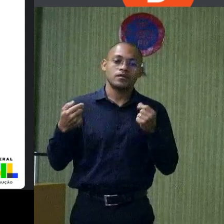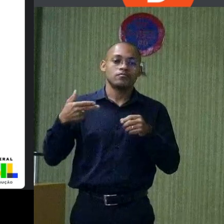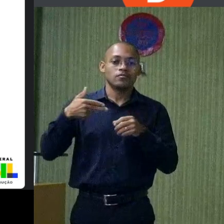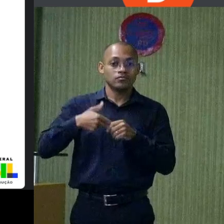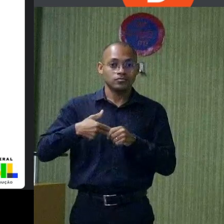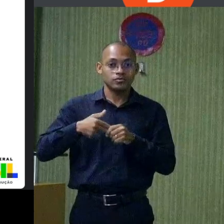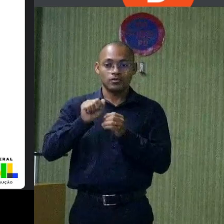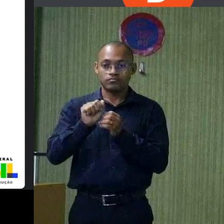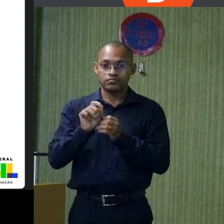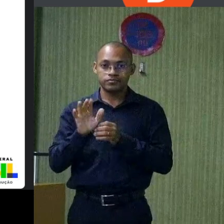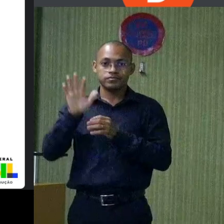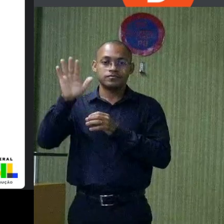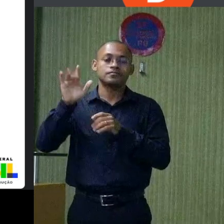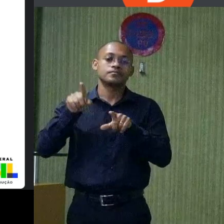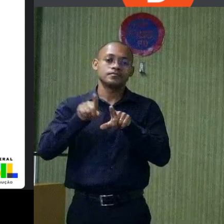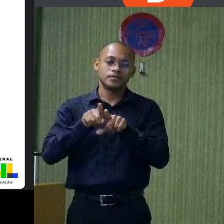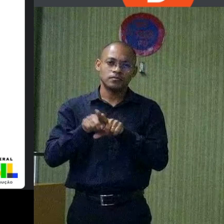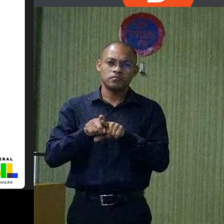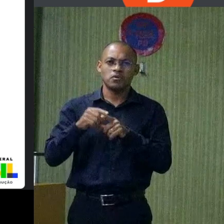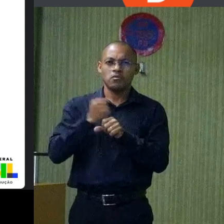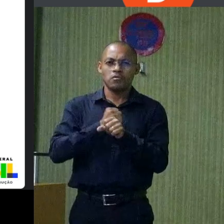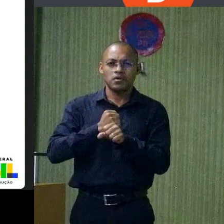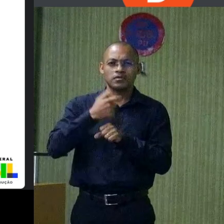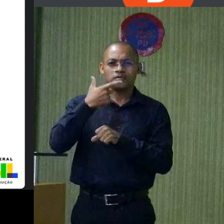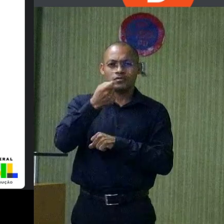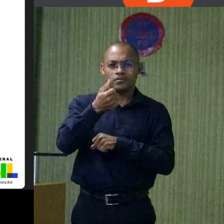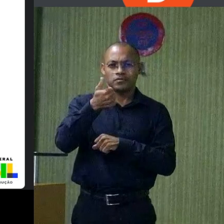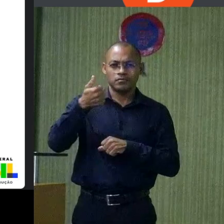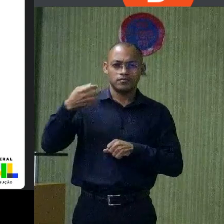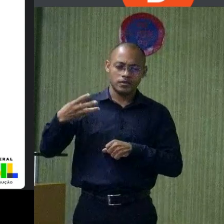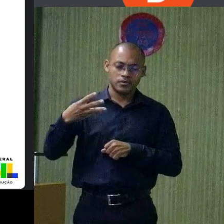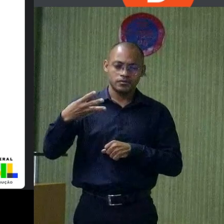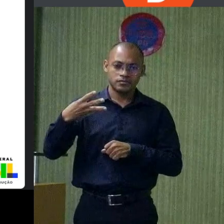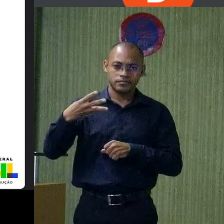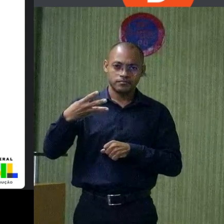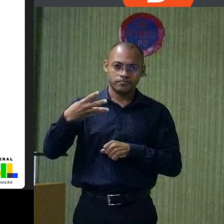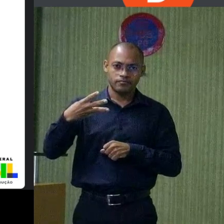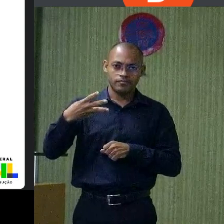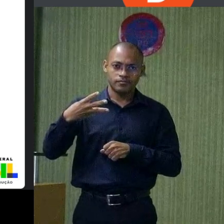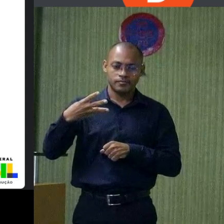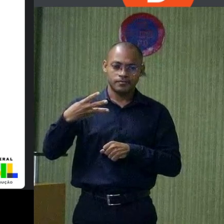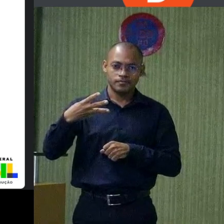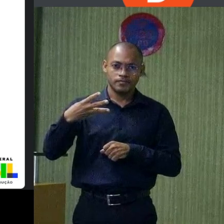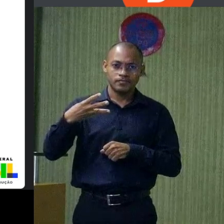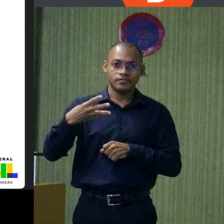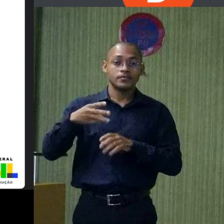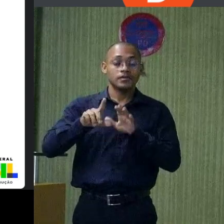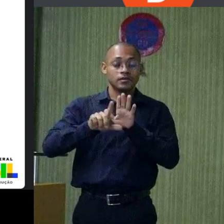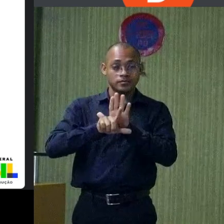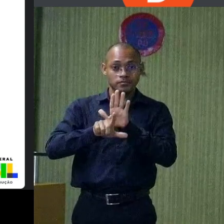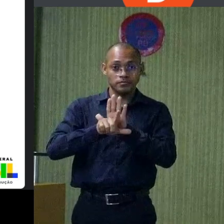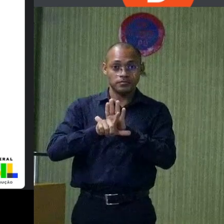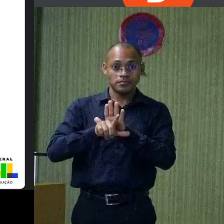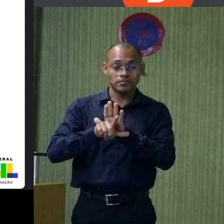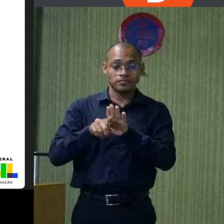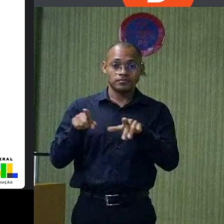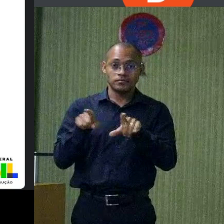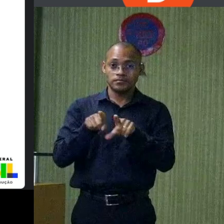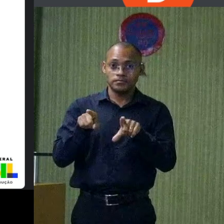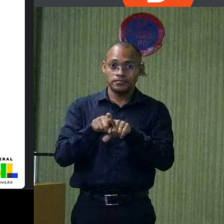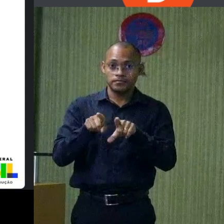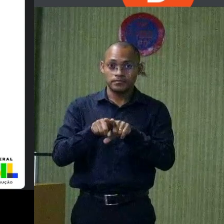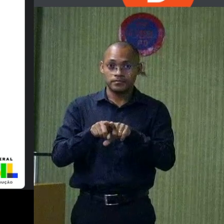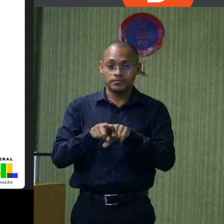nos termos da lei de 2013 será destinada à manutenção de desenvolvimento do ensino e as leis orçamentárias Como Eu mencionei que